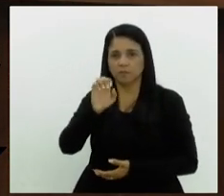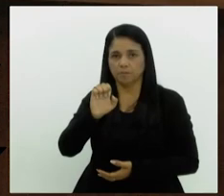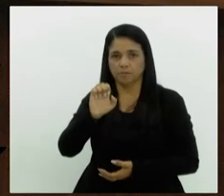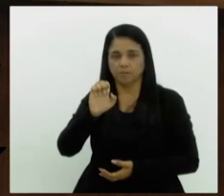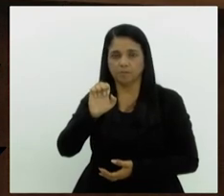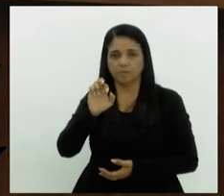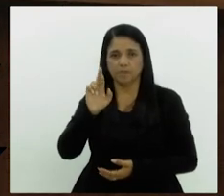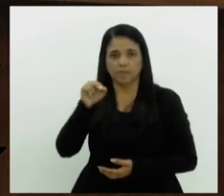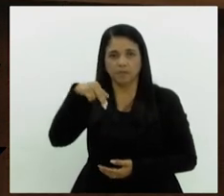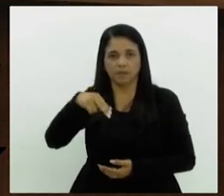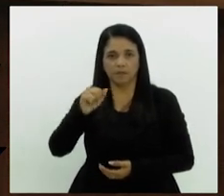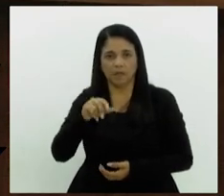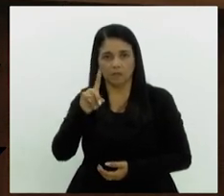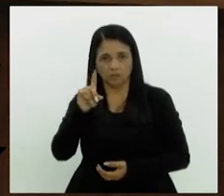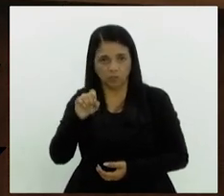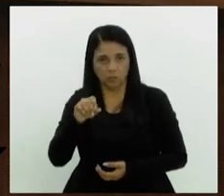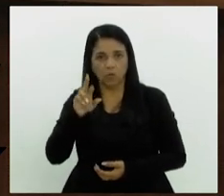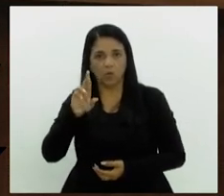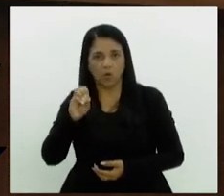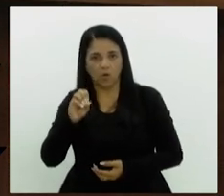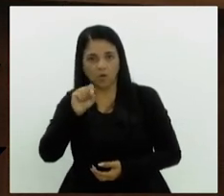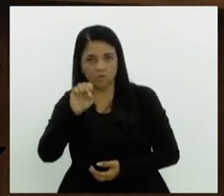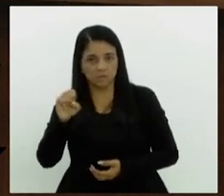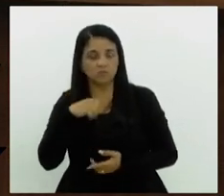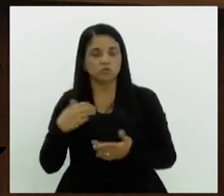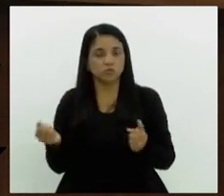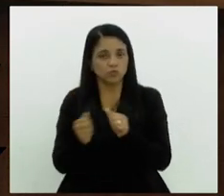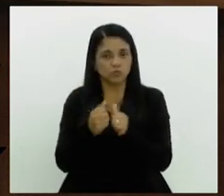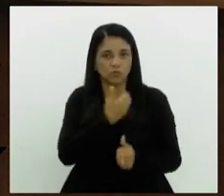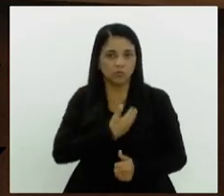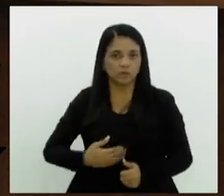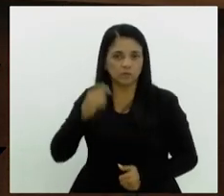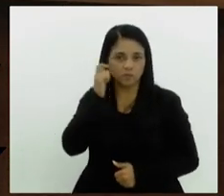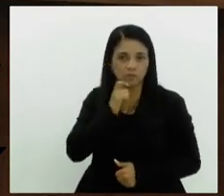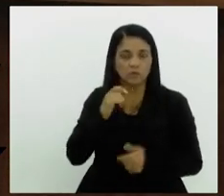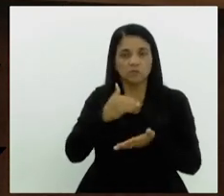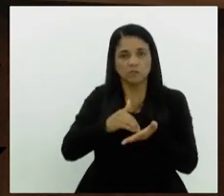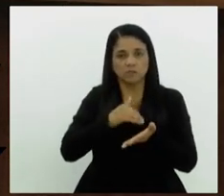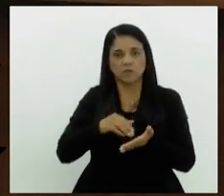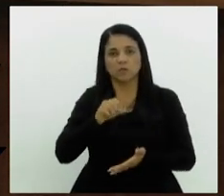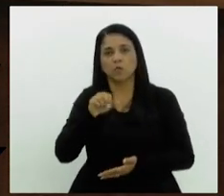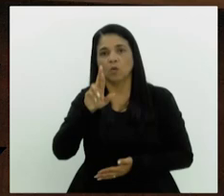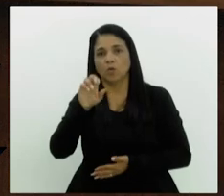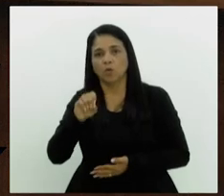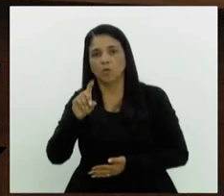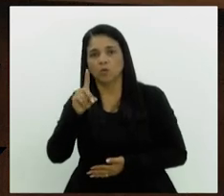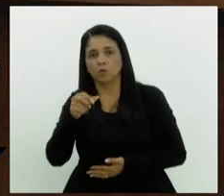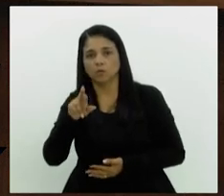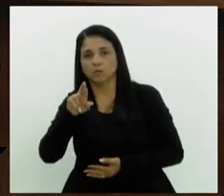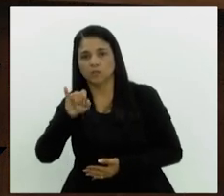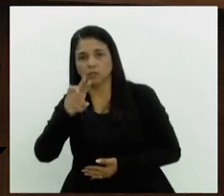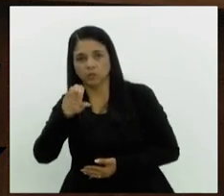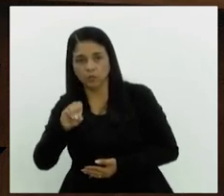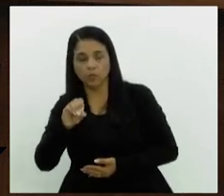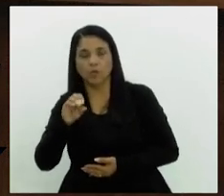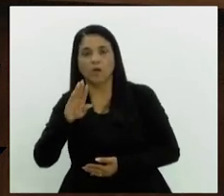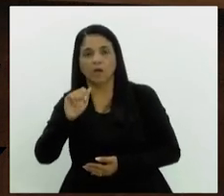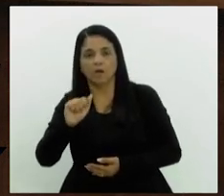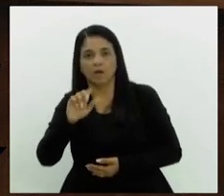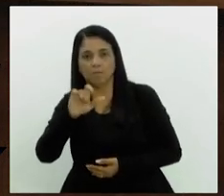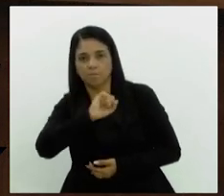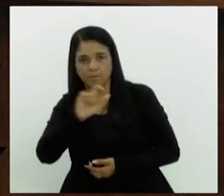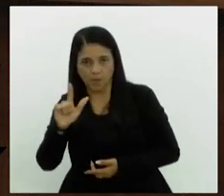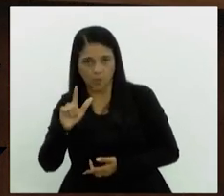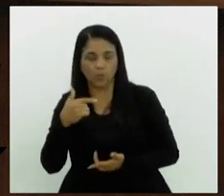Rossi. Estive com o governador Cláudio Castro, com o secretário Rodrigo Abel e com o secretário Bernardo Rossi.